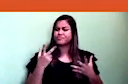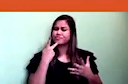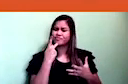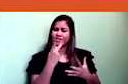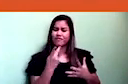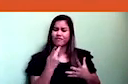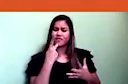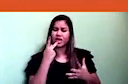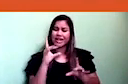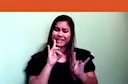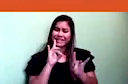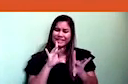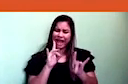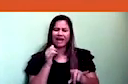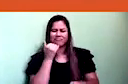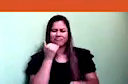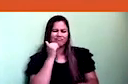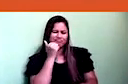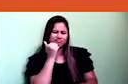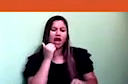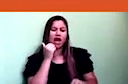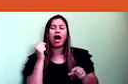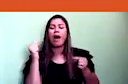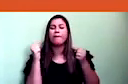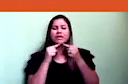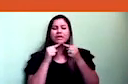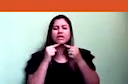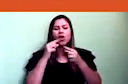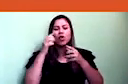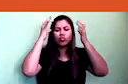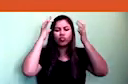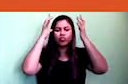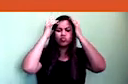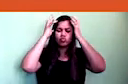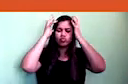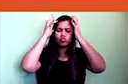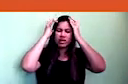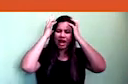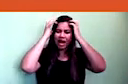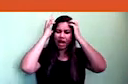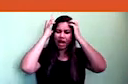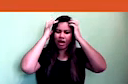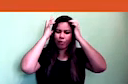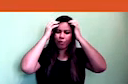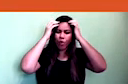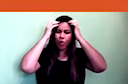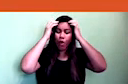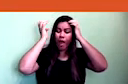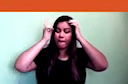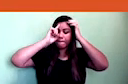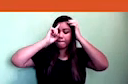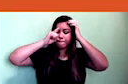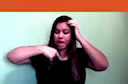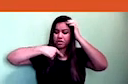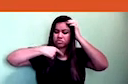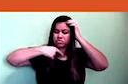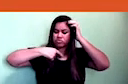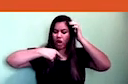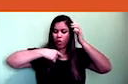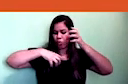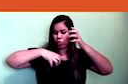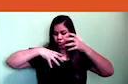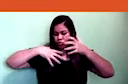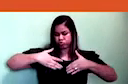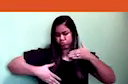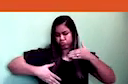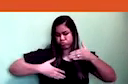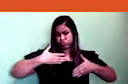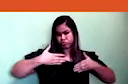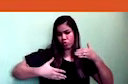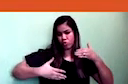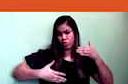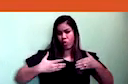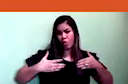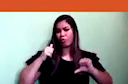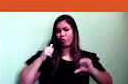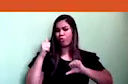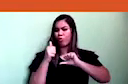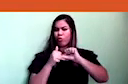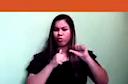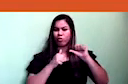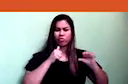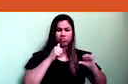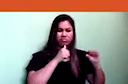cérebro reage a algum tipo de estímulo externo. Tudo isso é entendido como emoção, diferentemente, né,